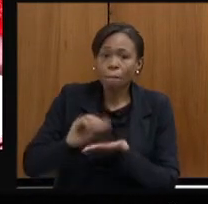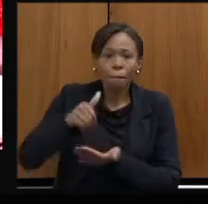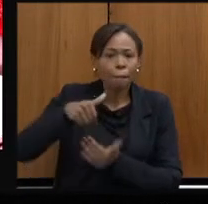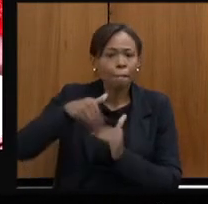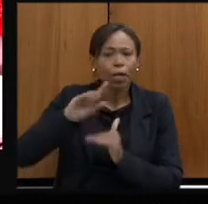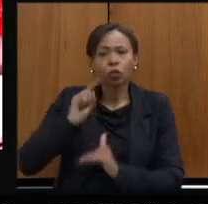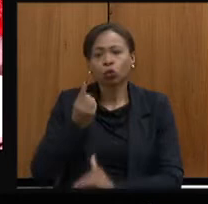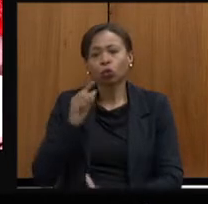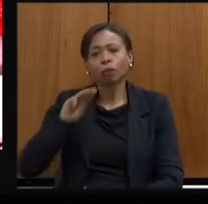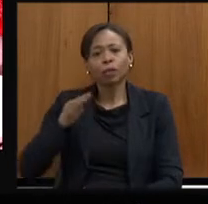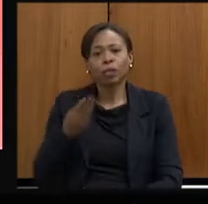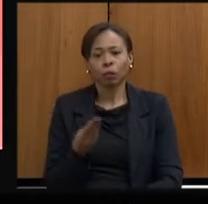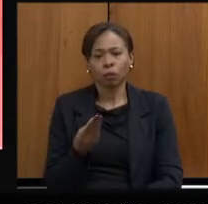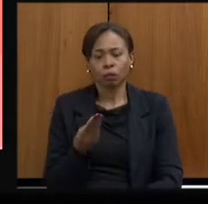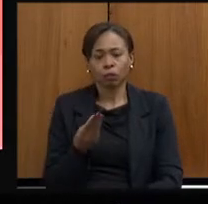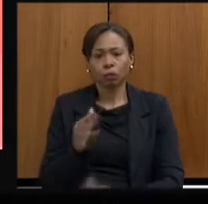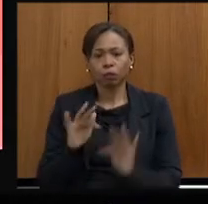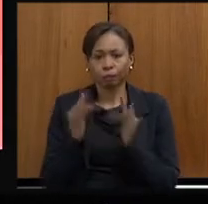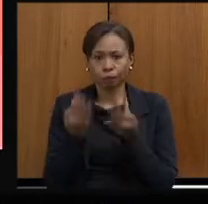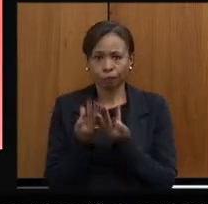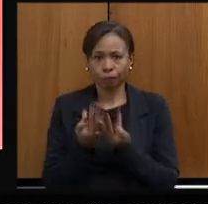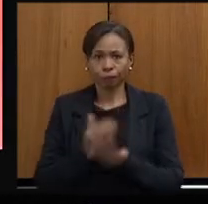famílias.